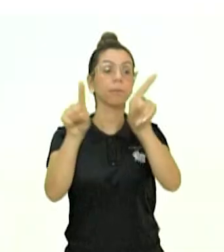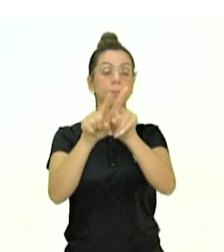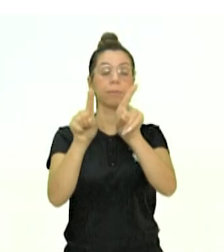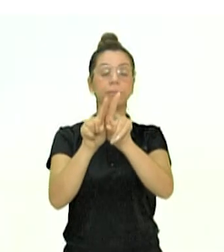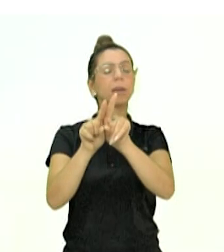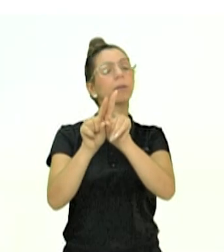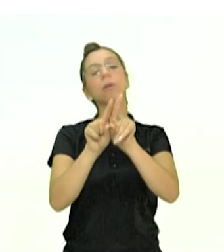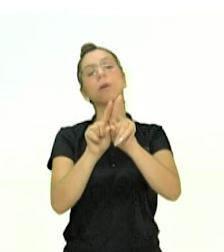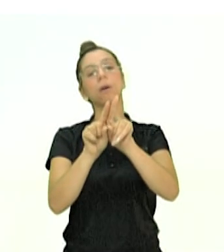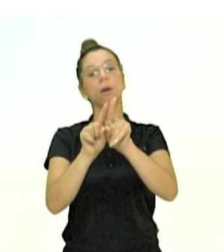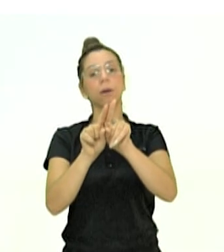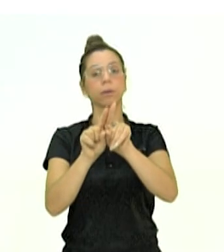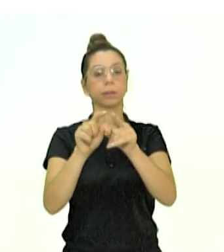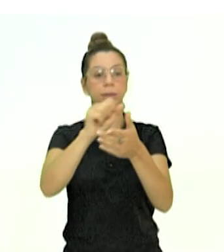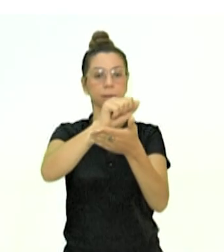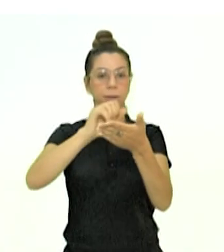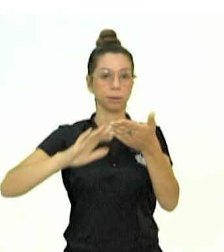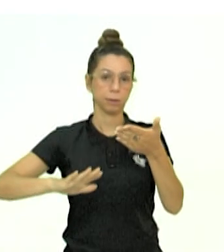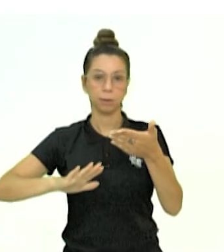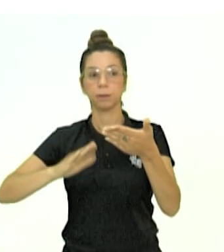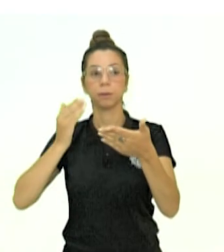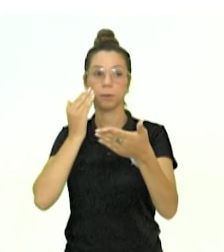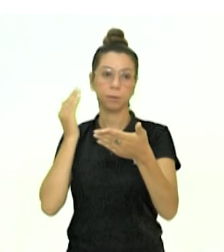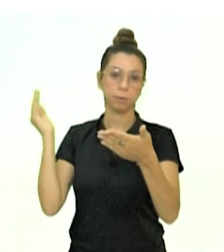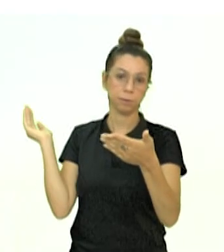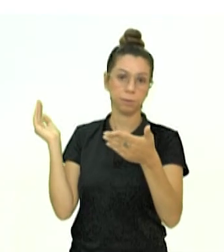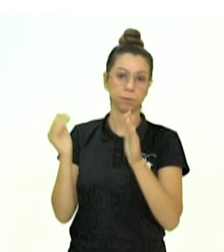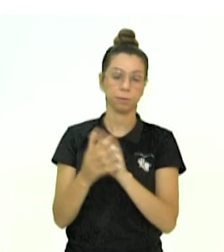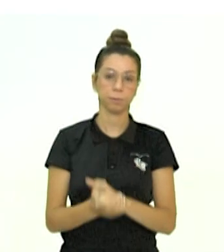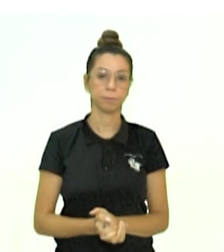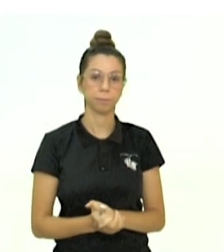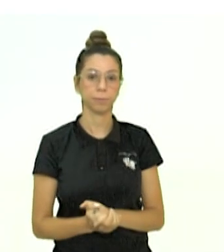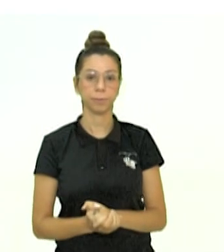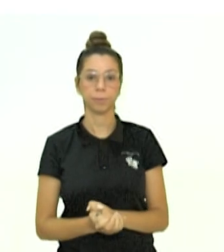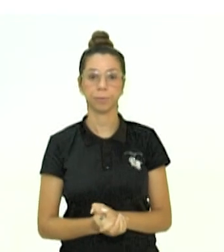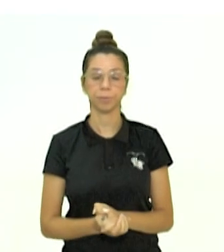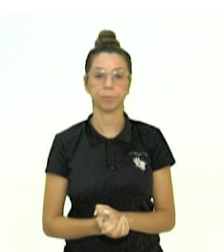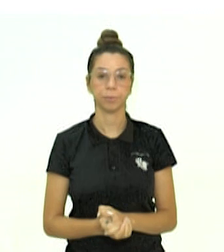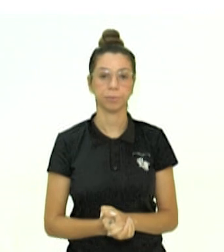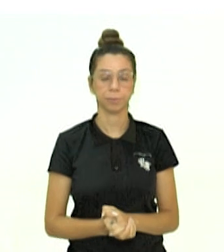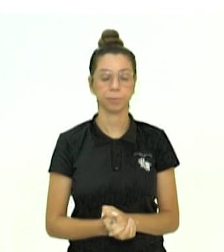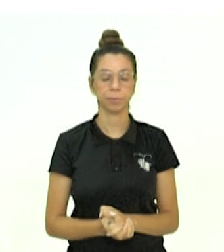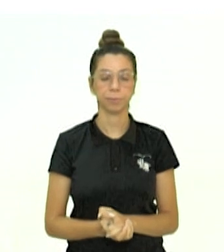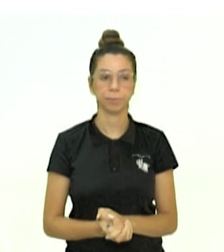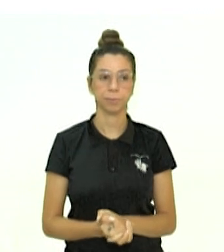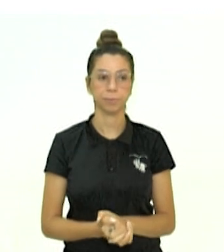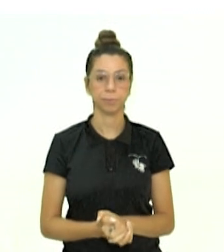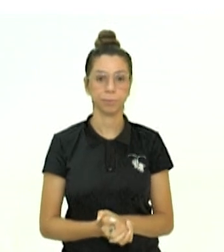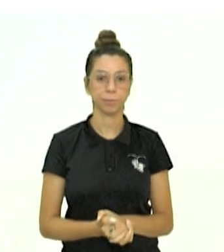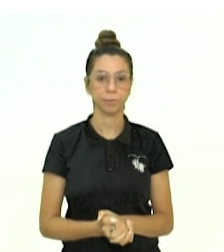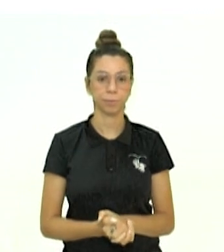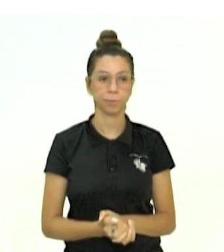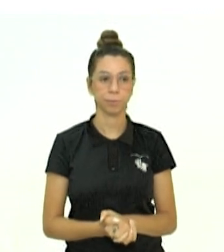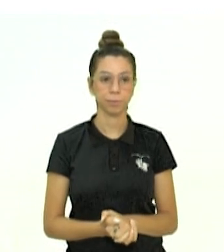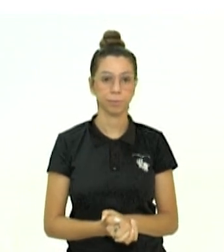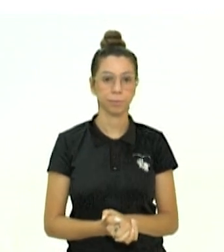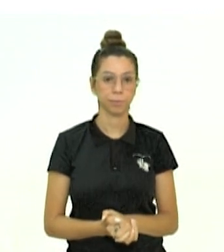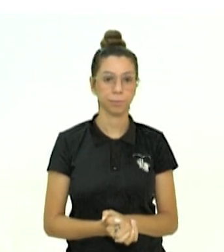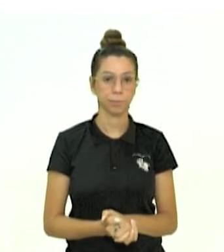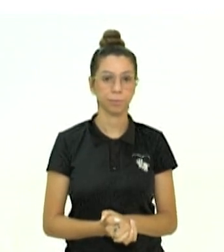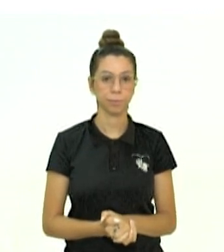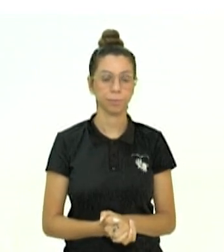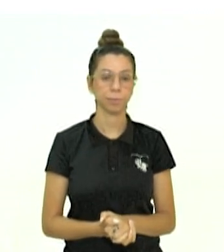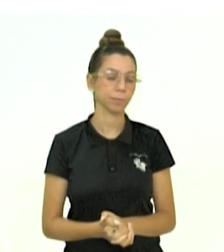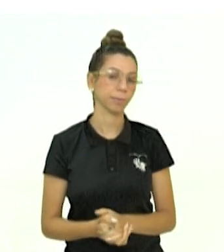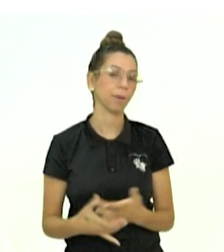nesse exercício. Read and write A for country and B for city. Se